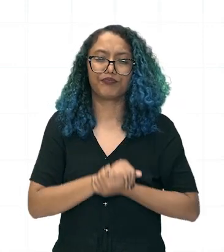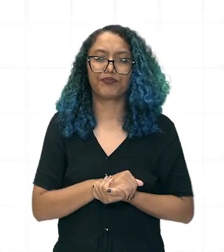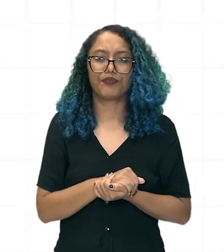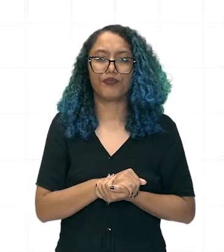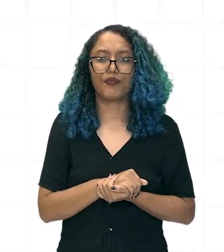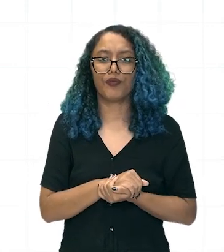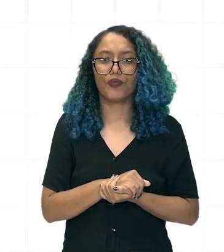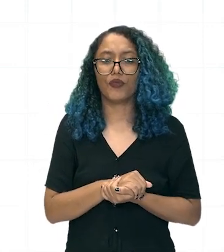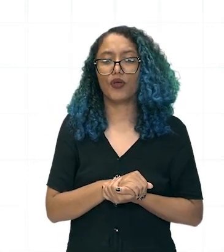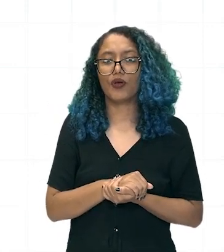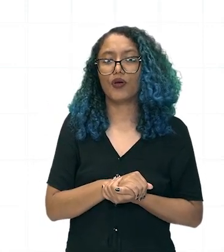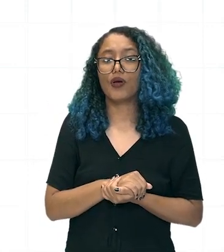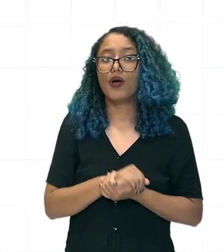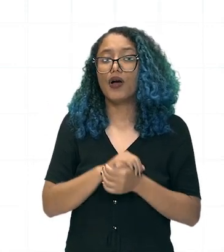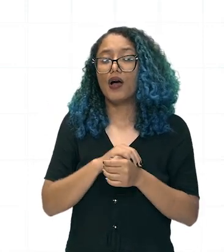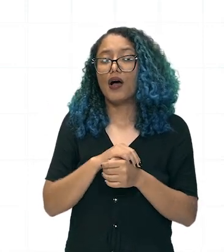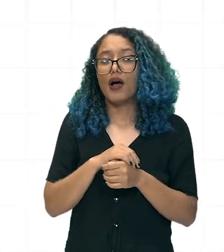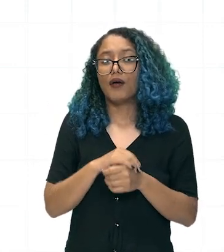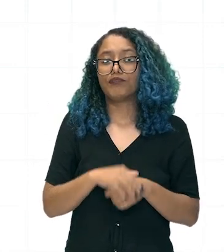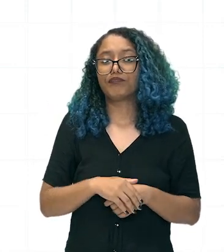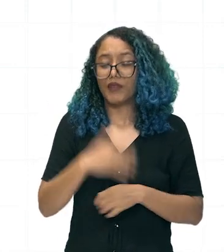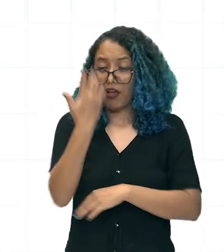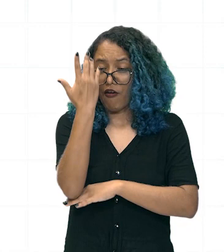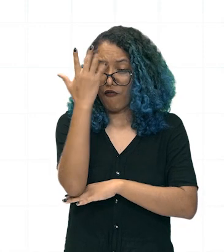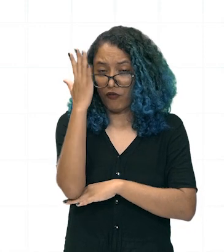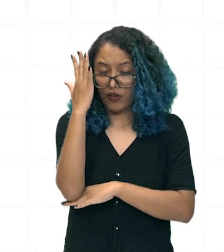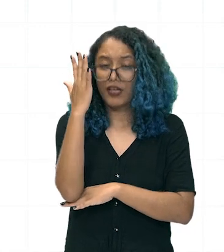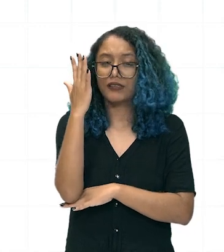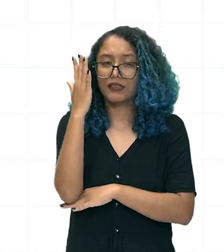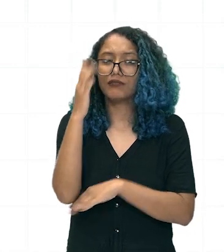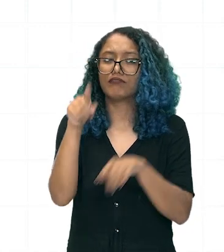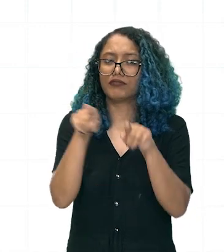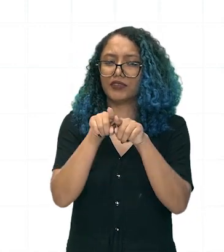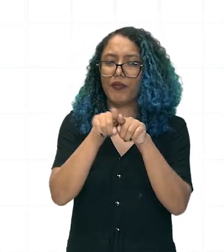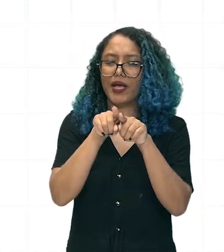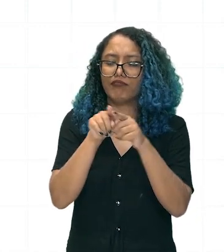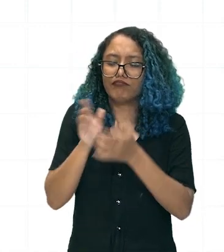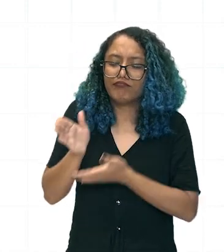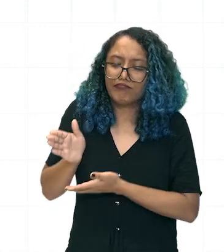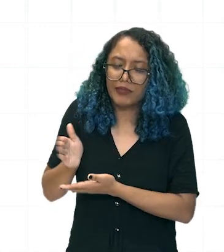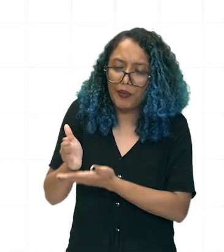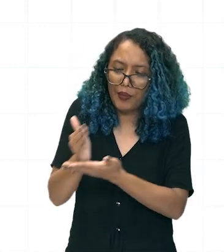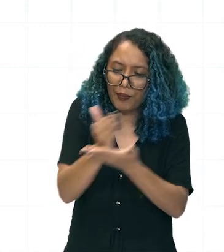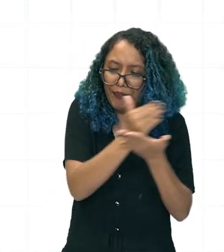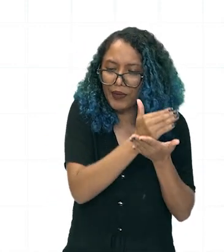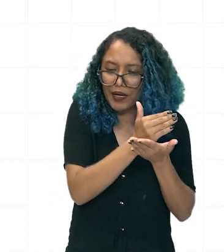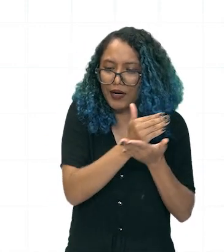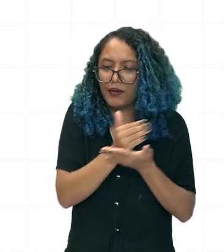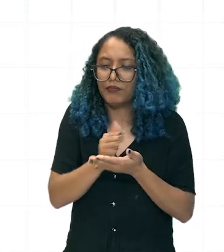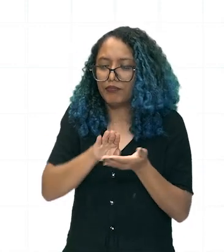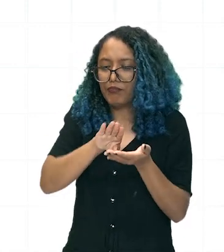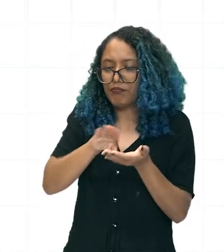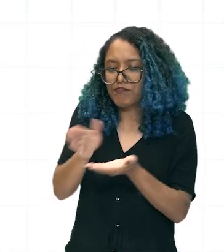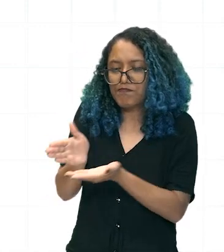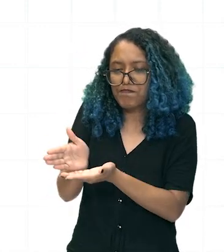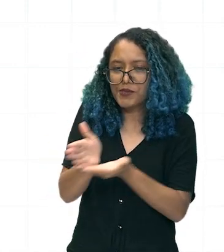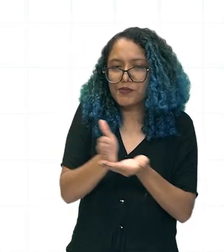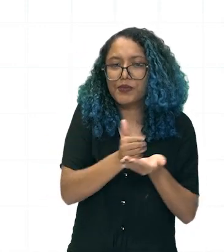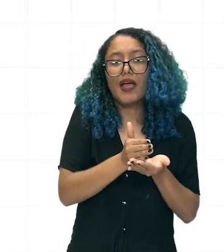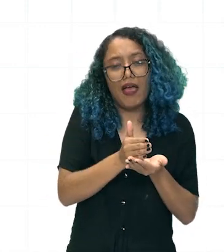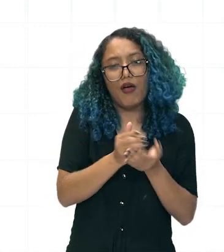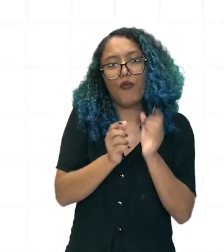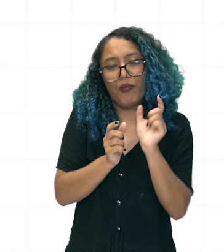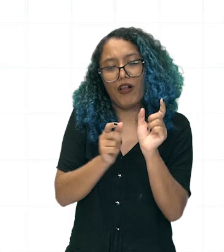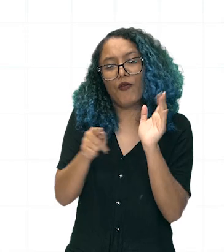que é o desflorestamento, a retirada da floresta. Esse é um termo para áreas florestais,